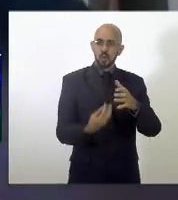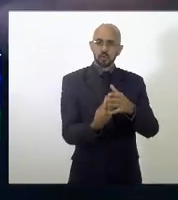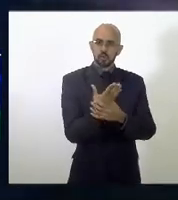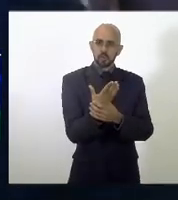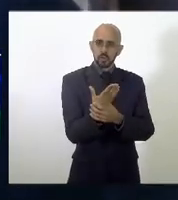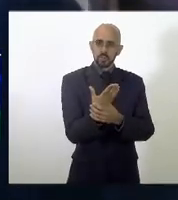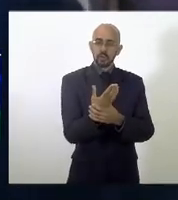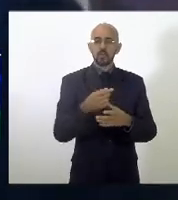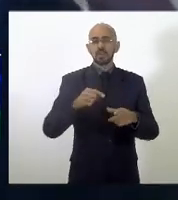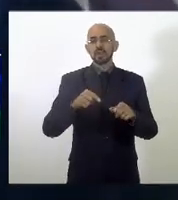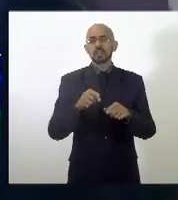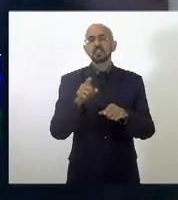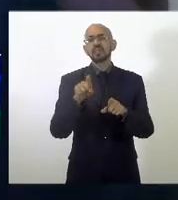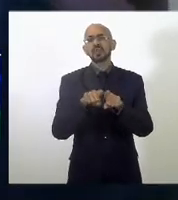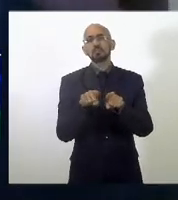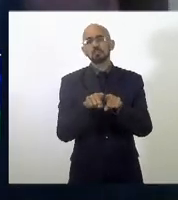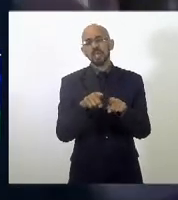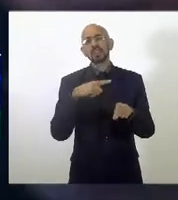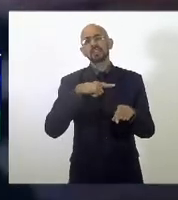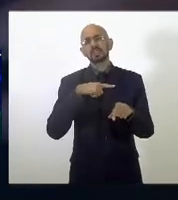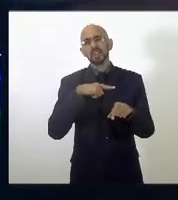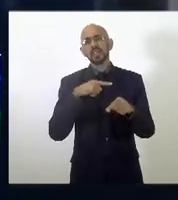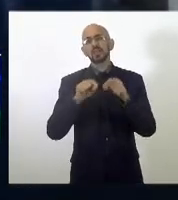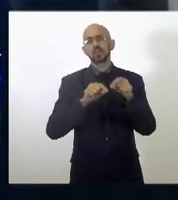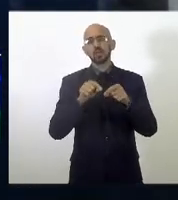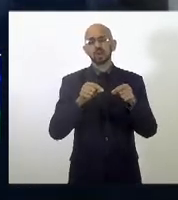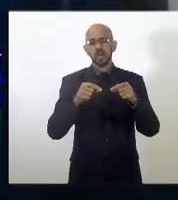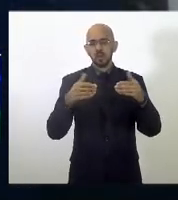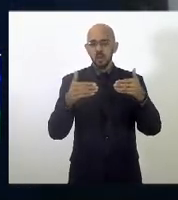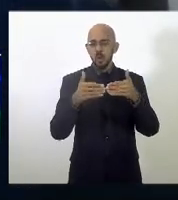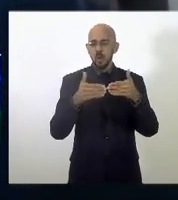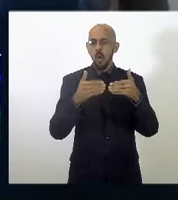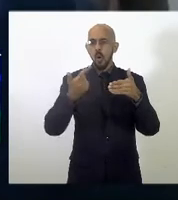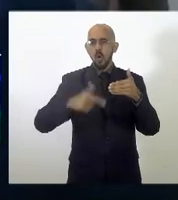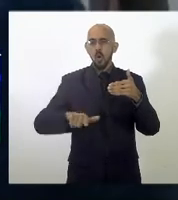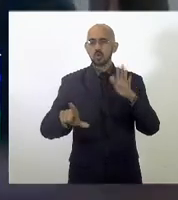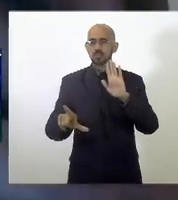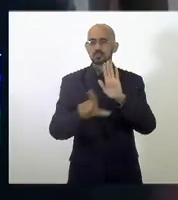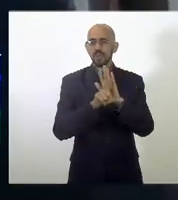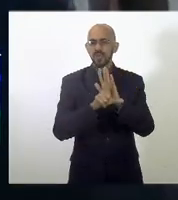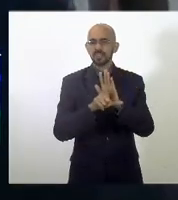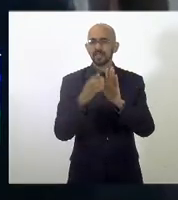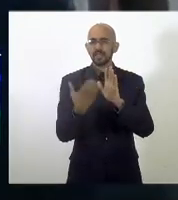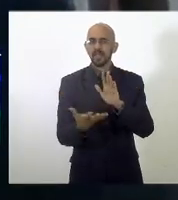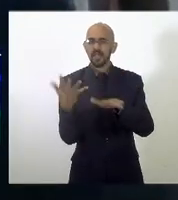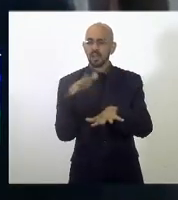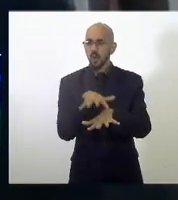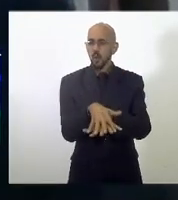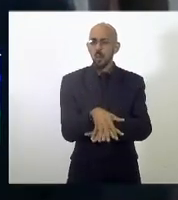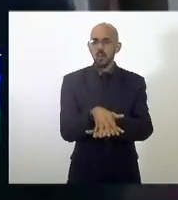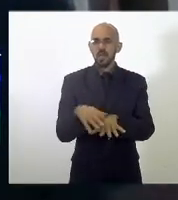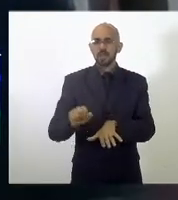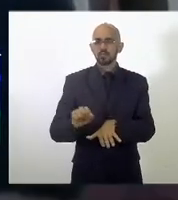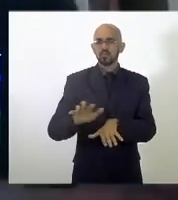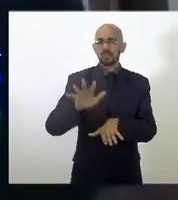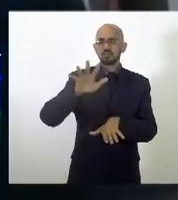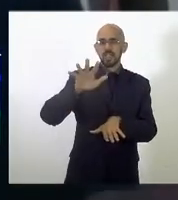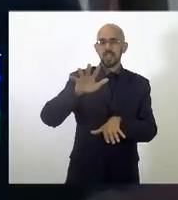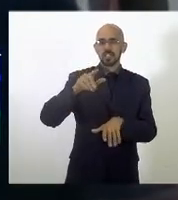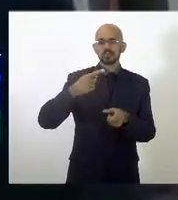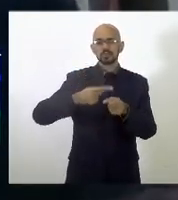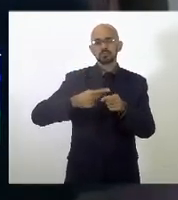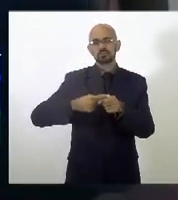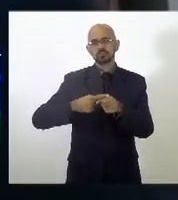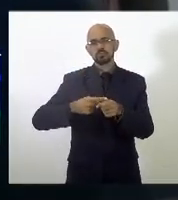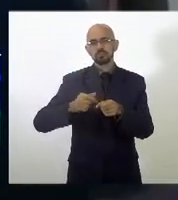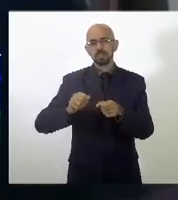alinhada com outras leis, né, que tentam incluir a periferia no desenvolvimento, até para a gente sair dessa